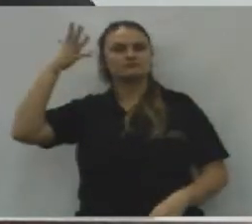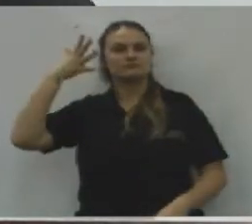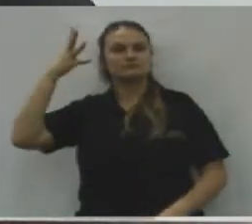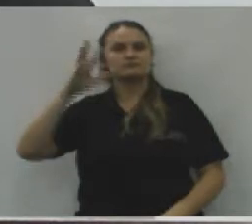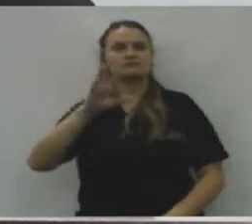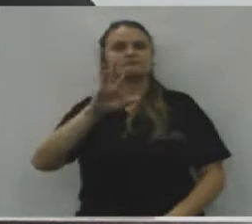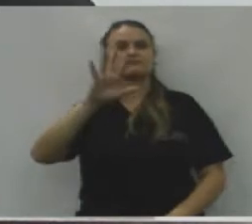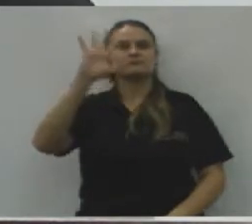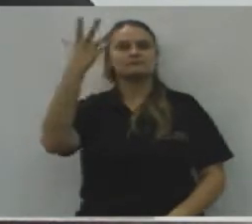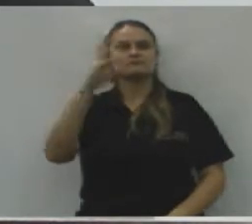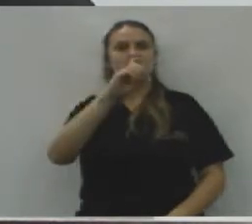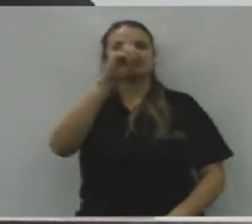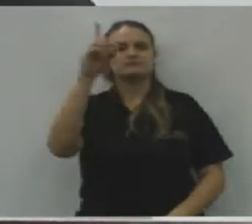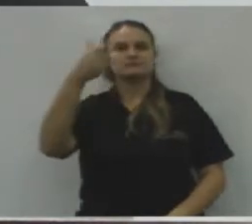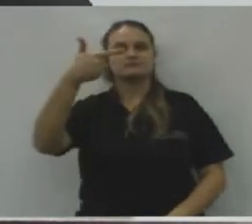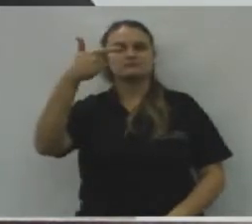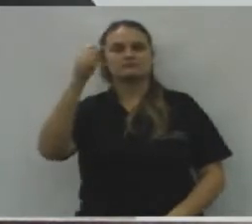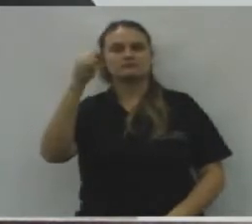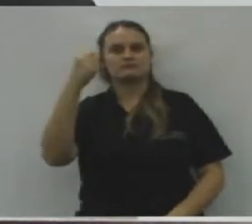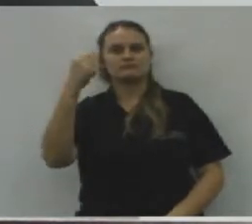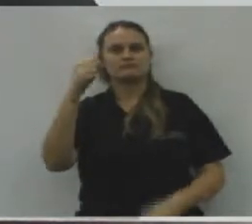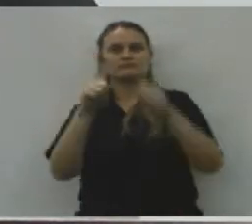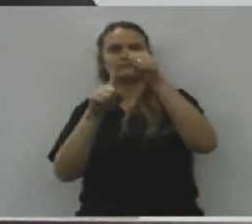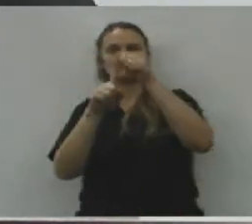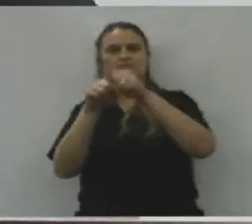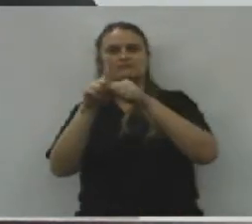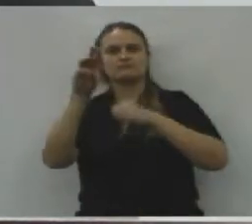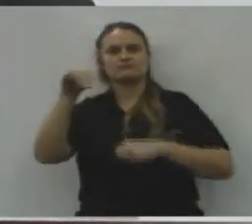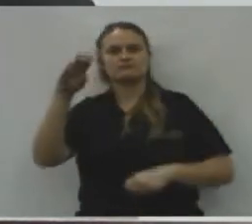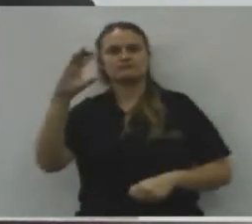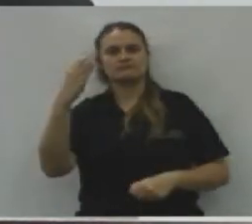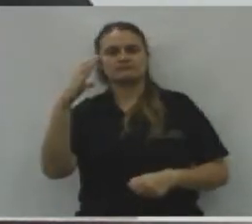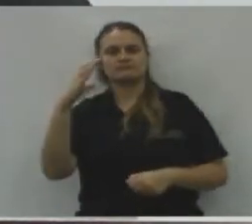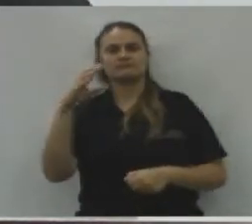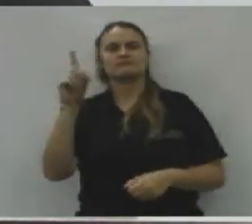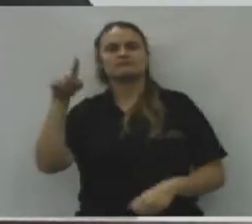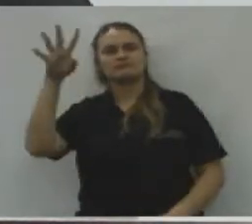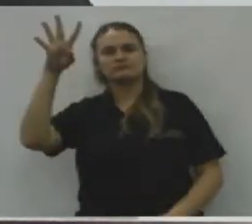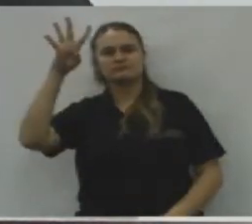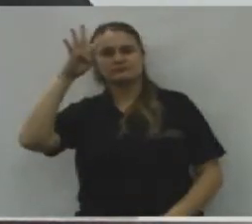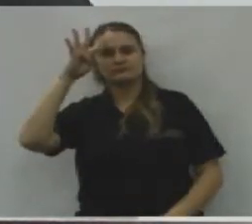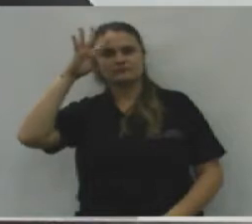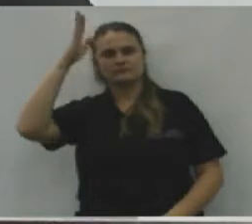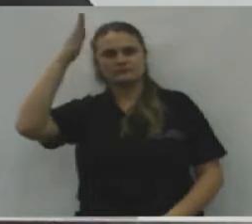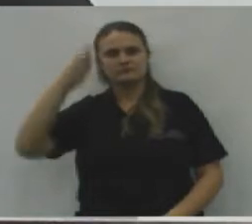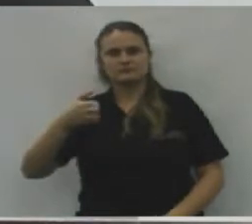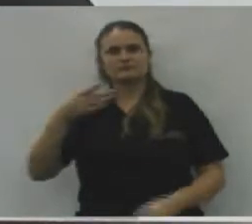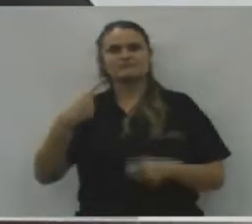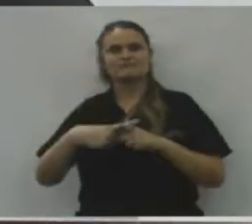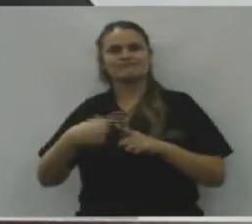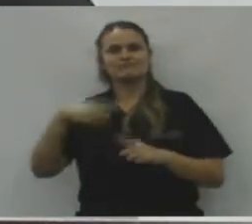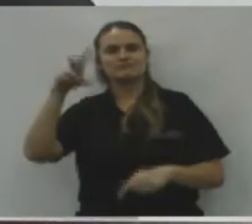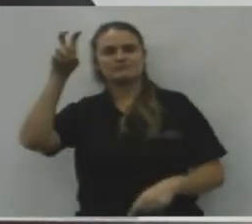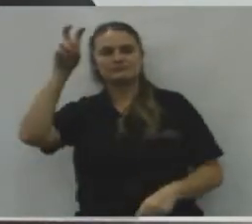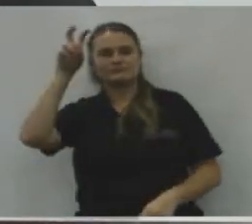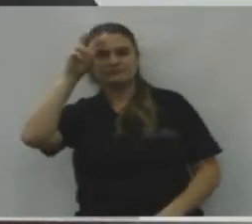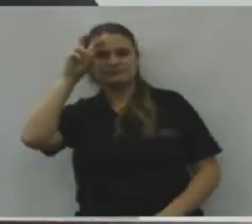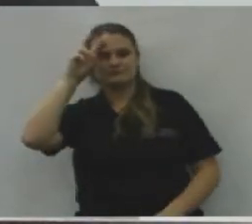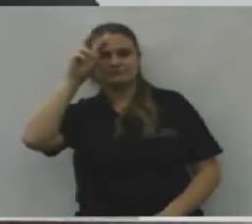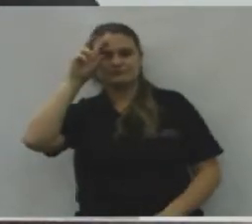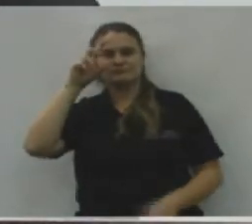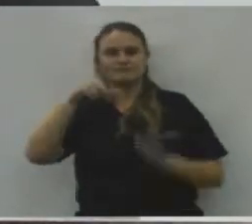no dia 28 de março. Vai ser numa quarta-feira, porque na quinta-feira é o